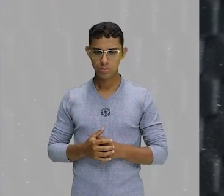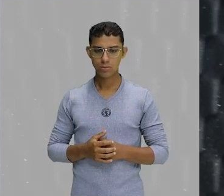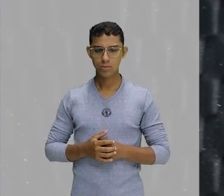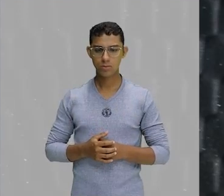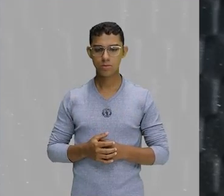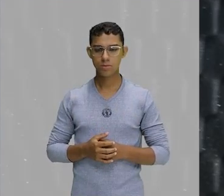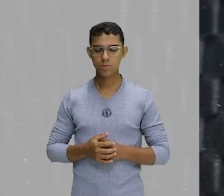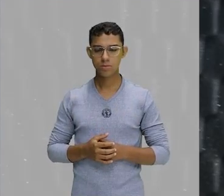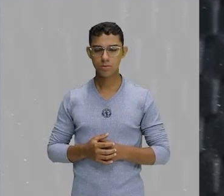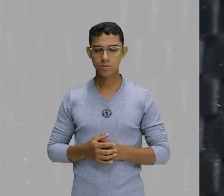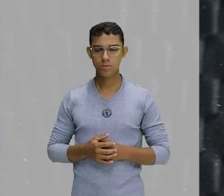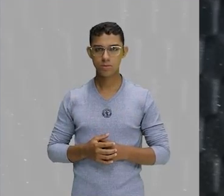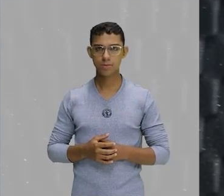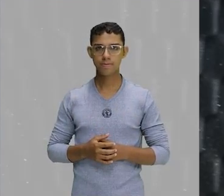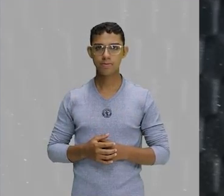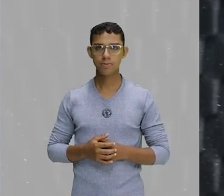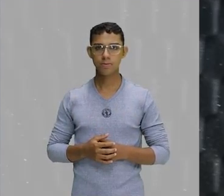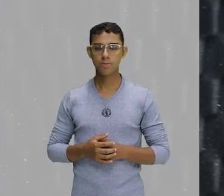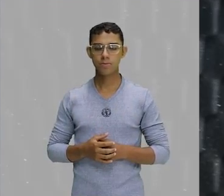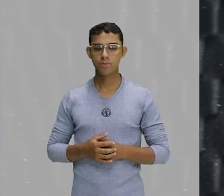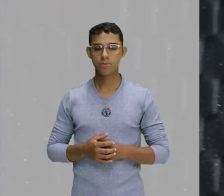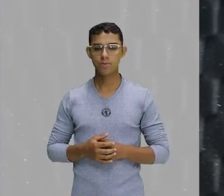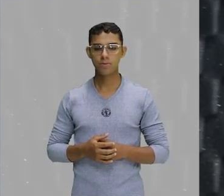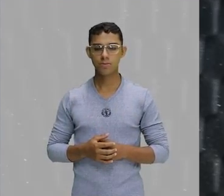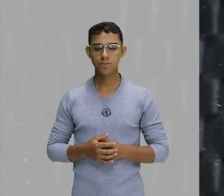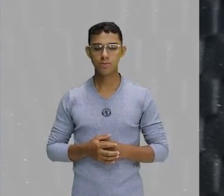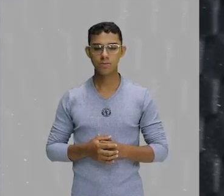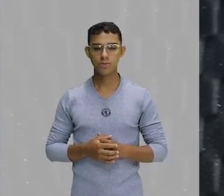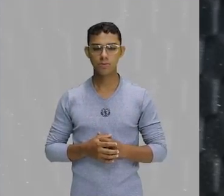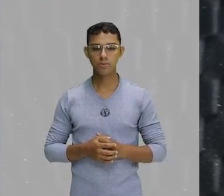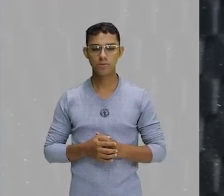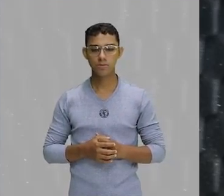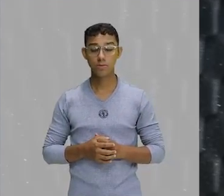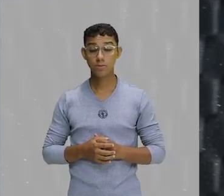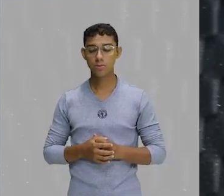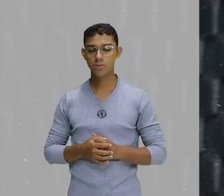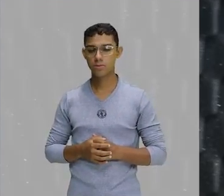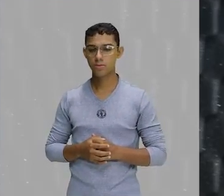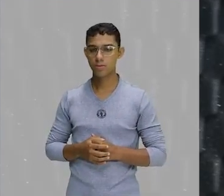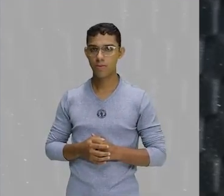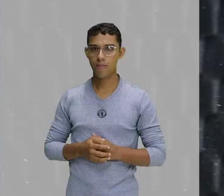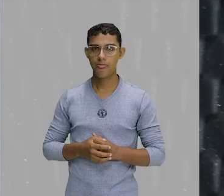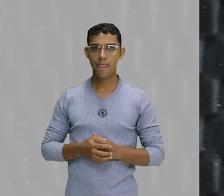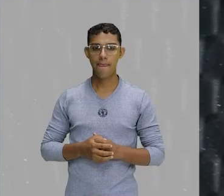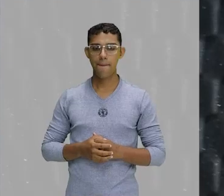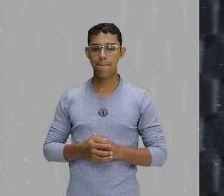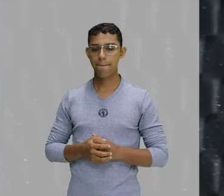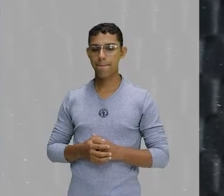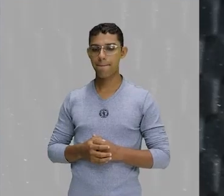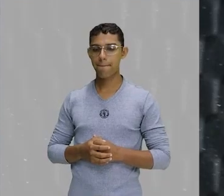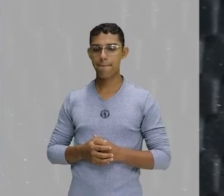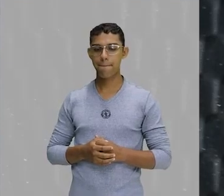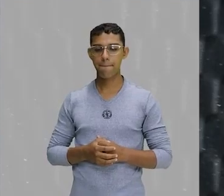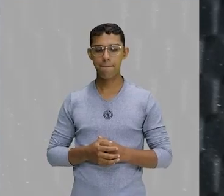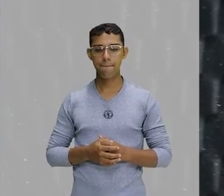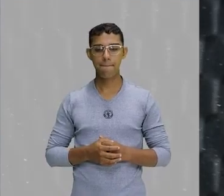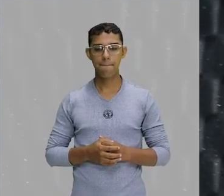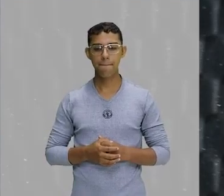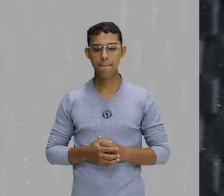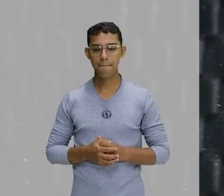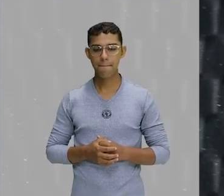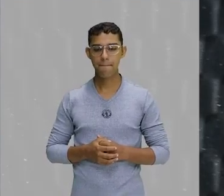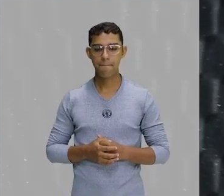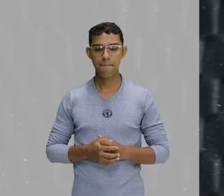tío. Murió a consequência del álcool. E o rapazinho lá, o outro, diz assim: